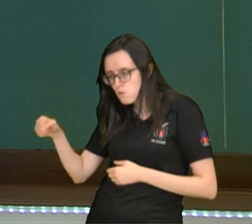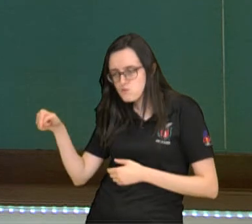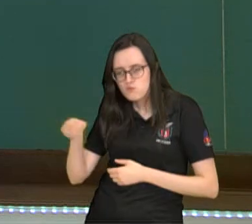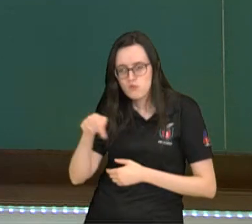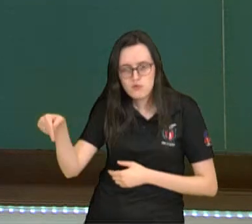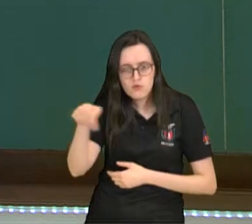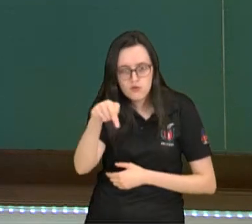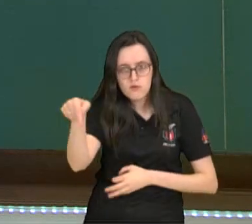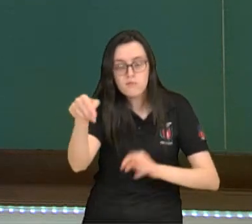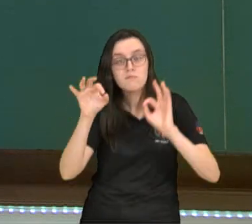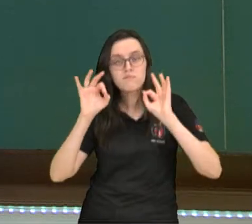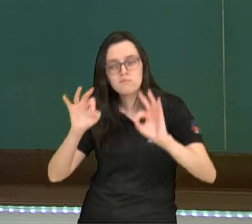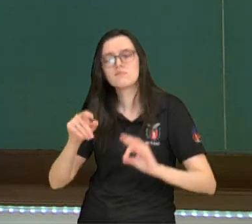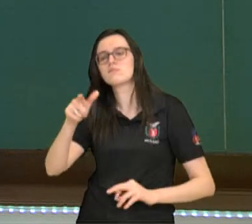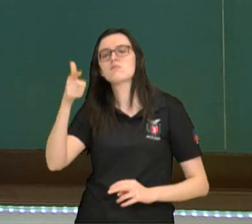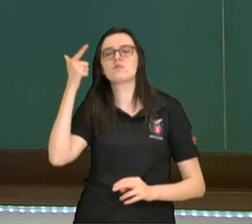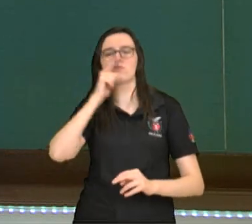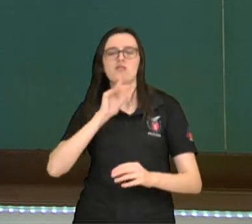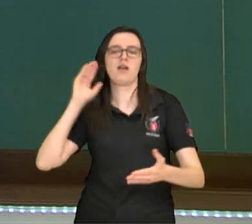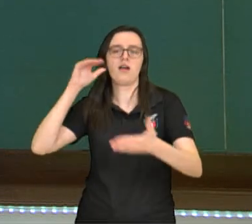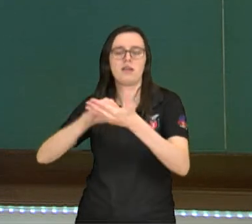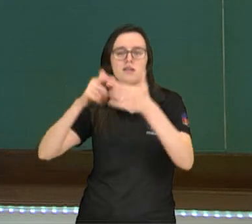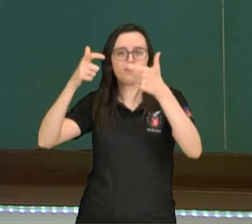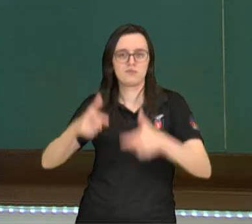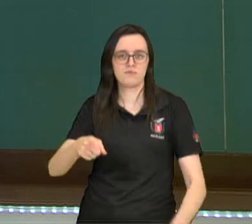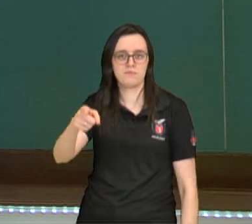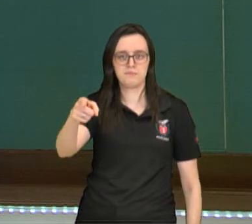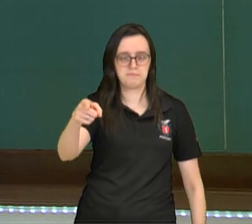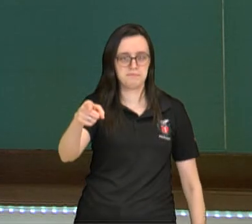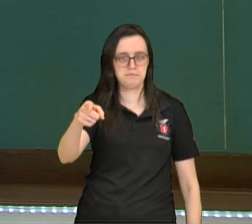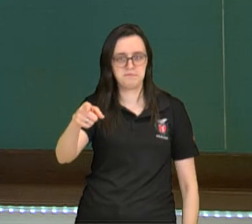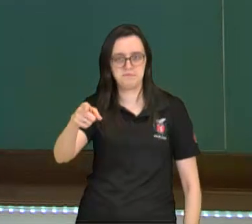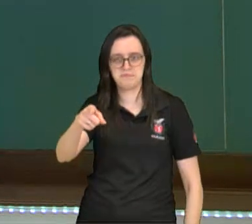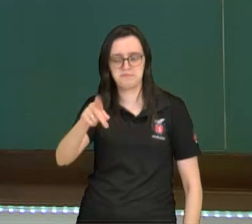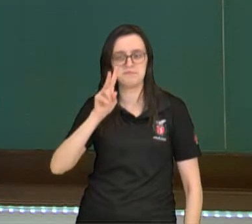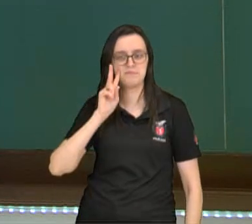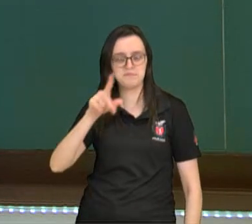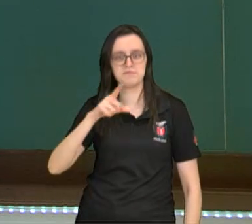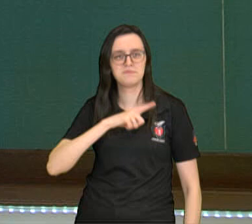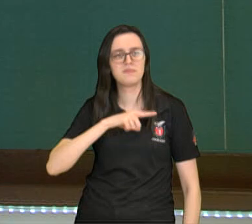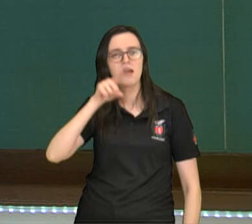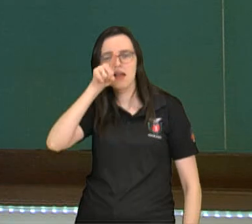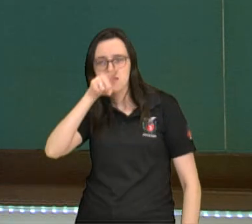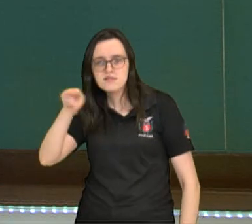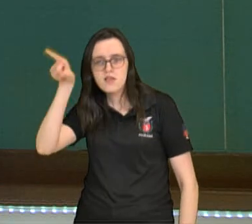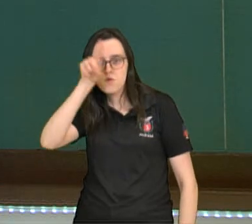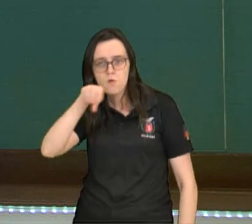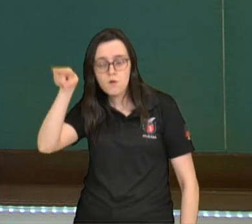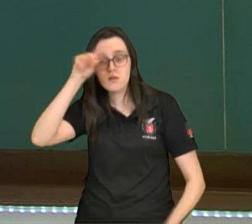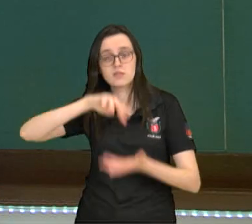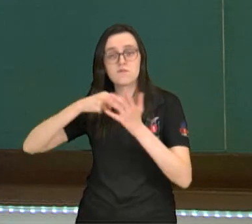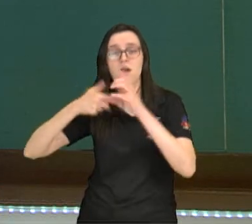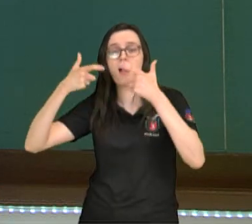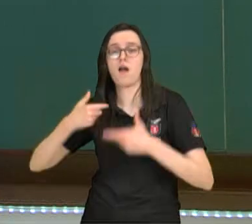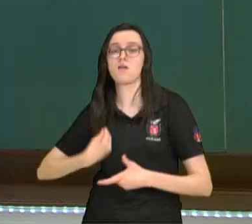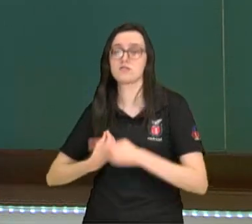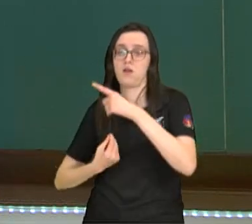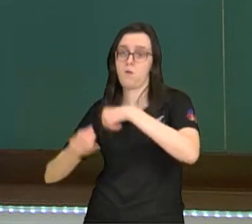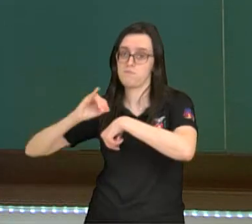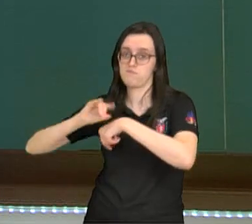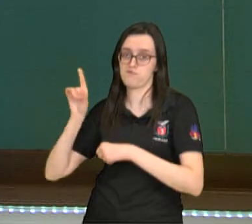todos os pontos de controle que você escolheu na sua casa e vai finalizar aqui onde tem dois círculos. É aqui que vai estar o objeto